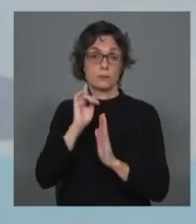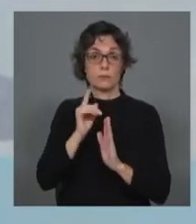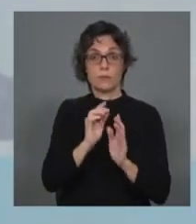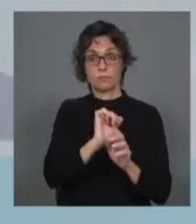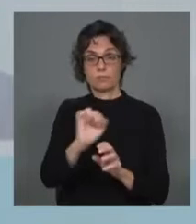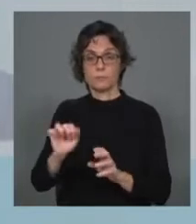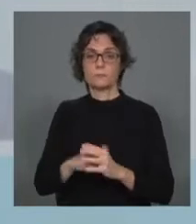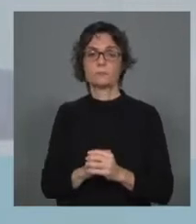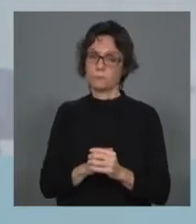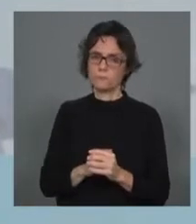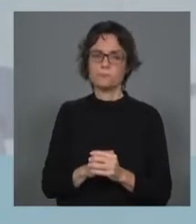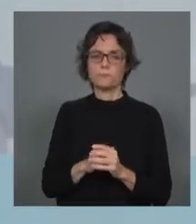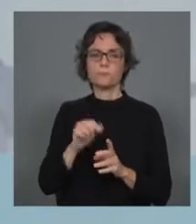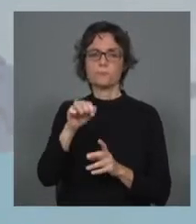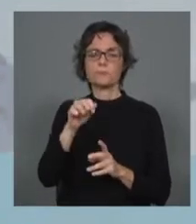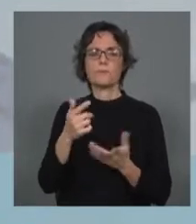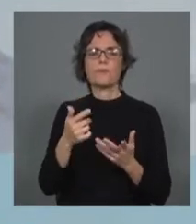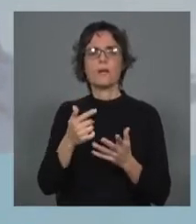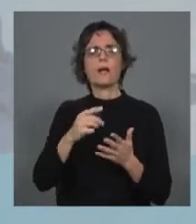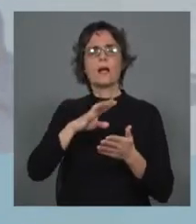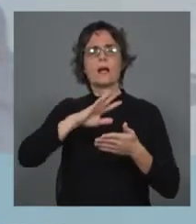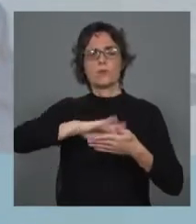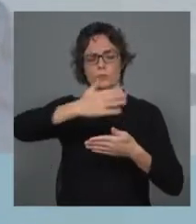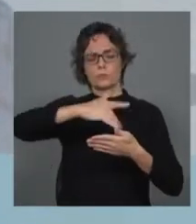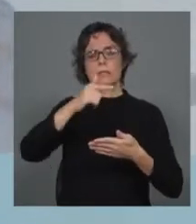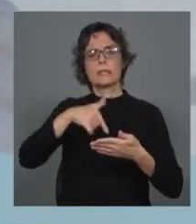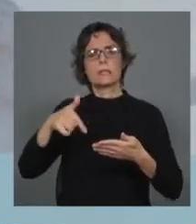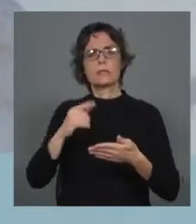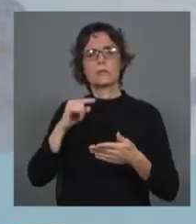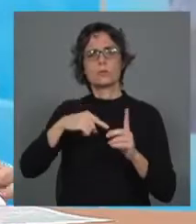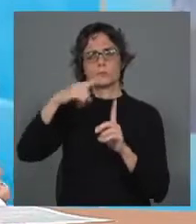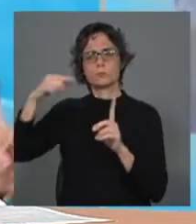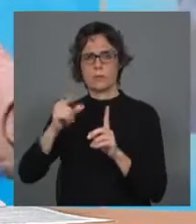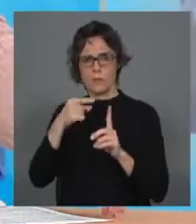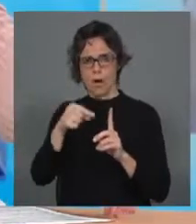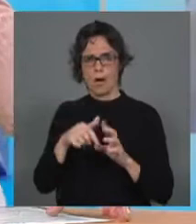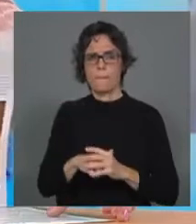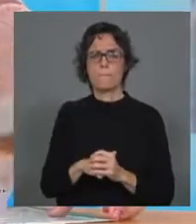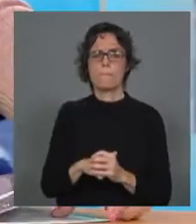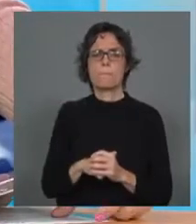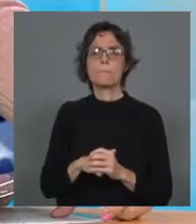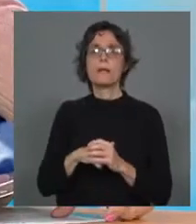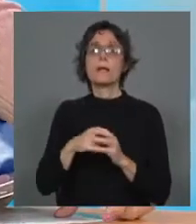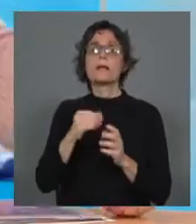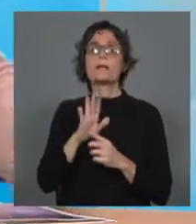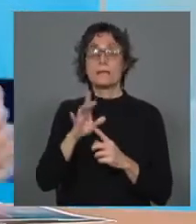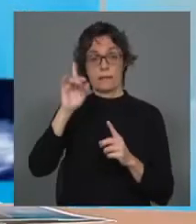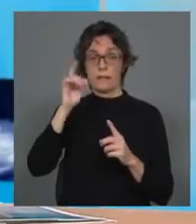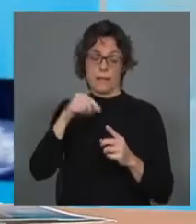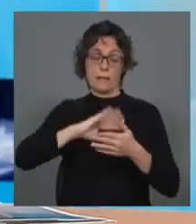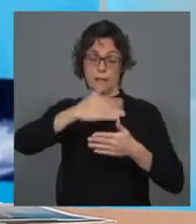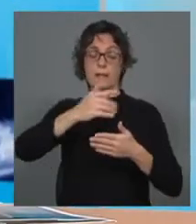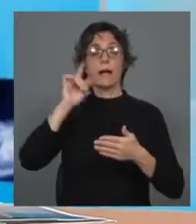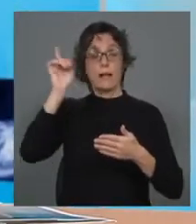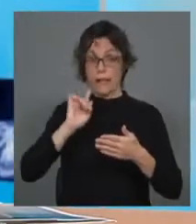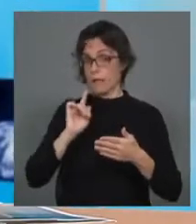calendário em si, que dados são indicados ao longo do mês? Em todos os meses nós temos não só as datas religiosas,